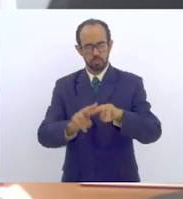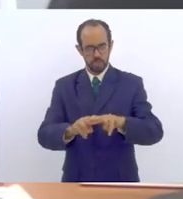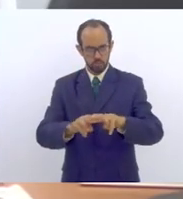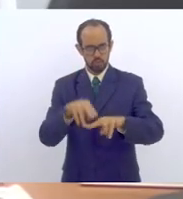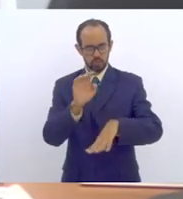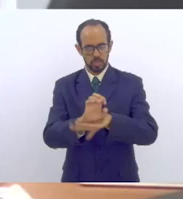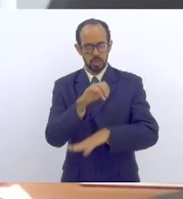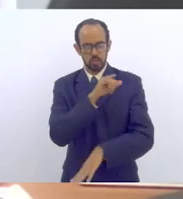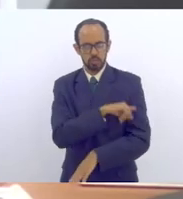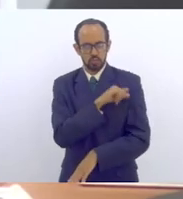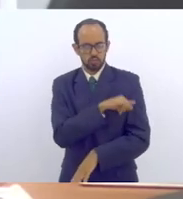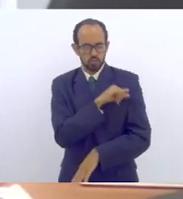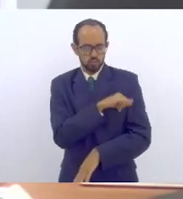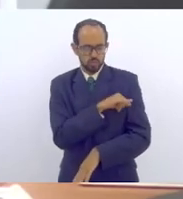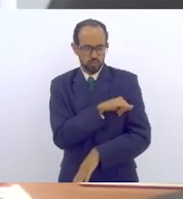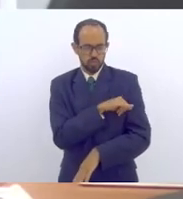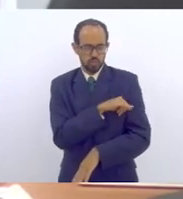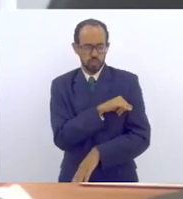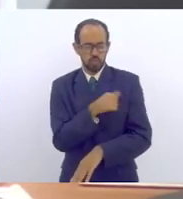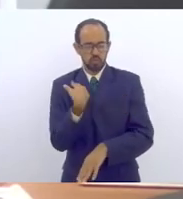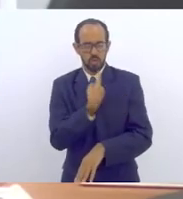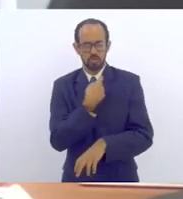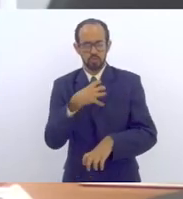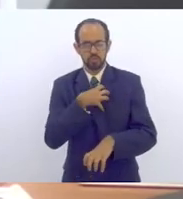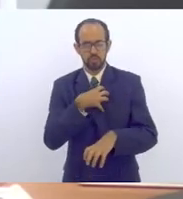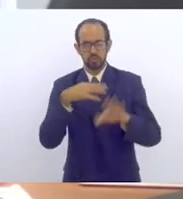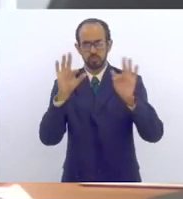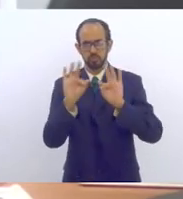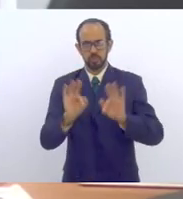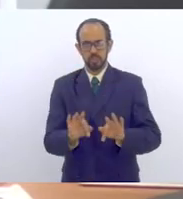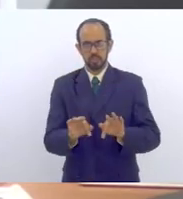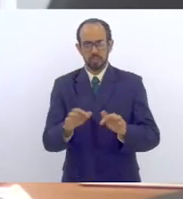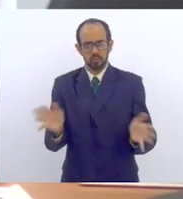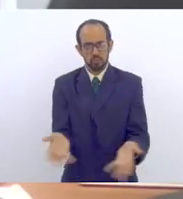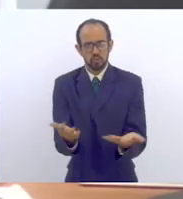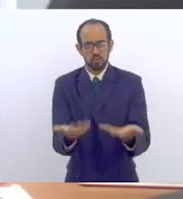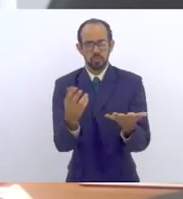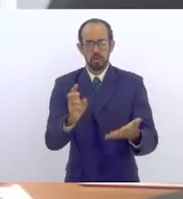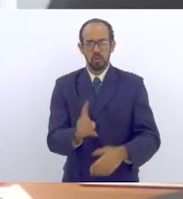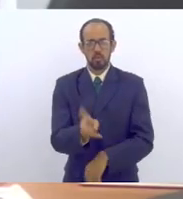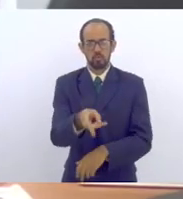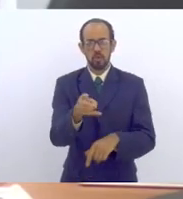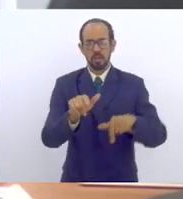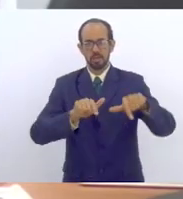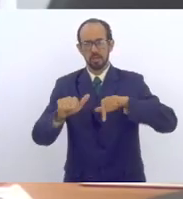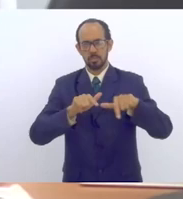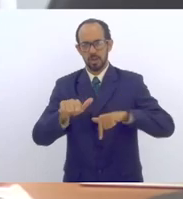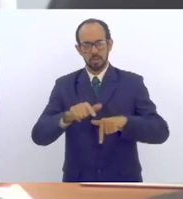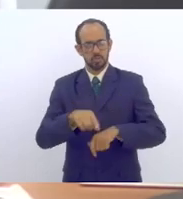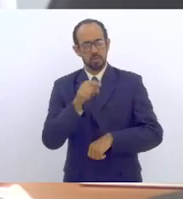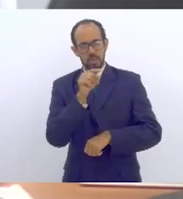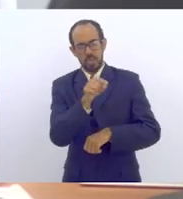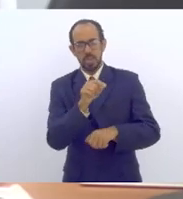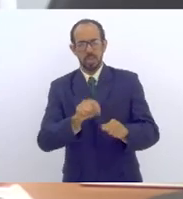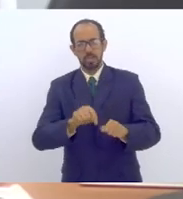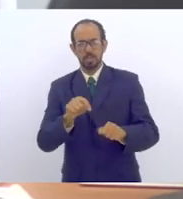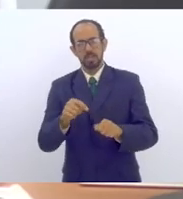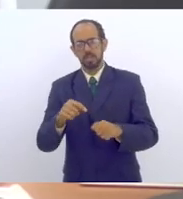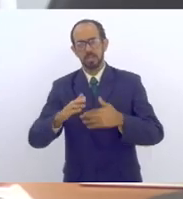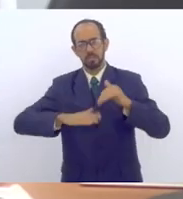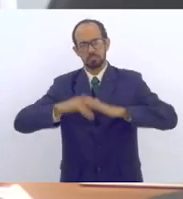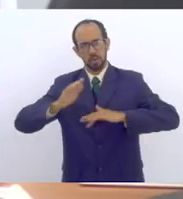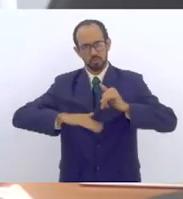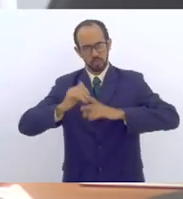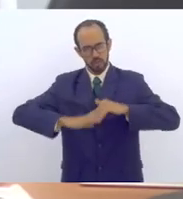com seriedade a gente fica muito feliz com isso tá bom então é um estímulo para continuar trabalhando ele que é de carreira do sistema penal muito